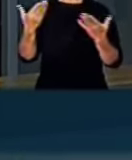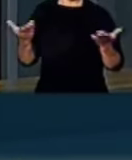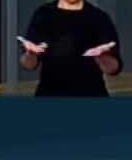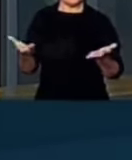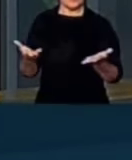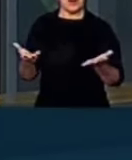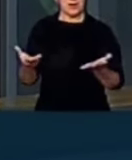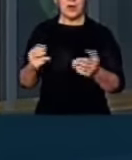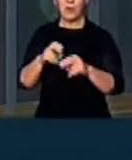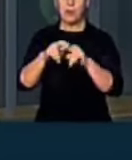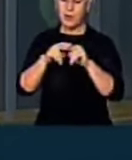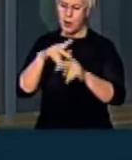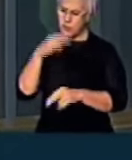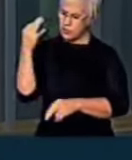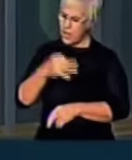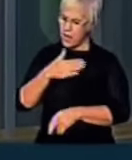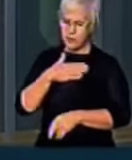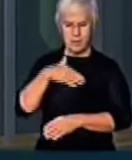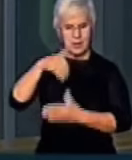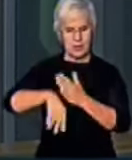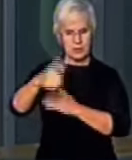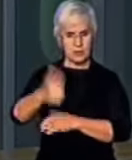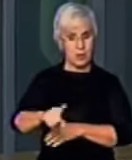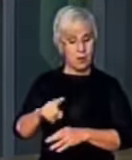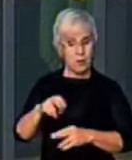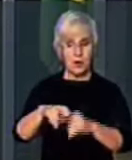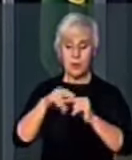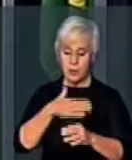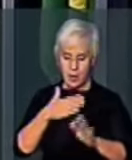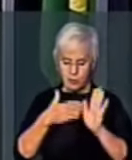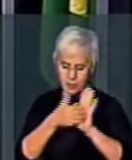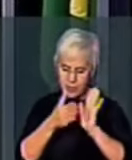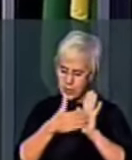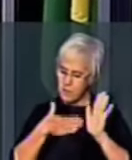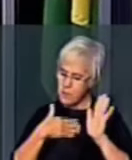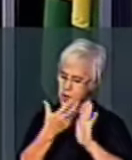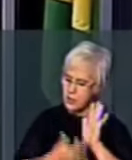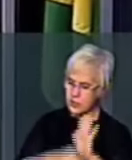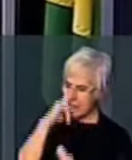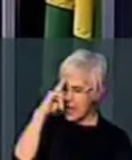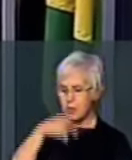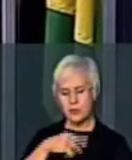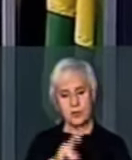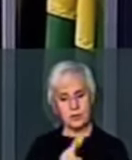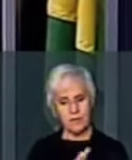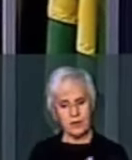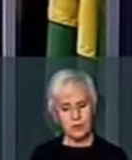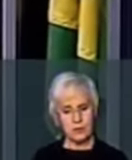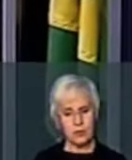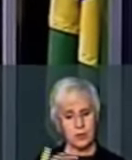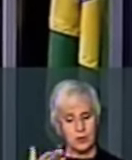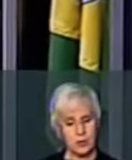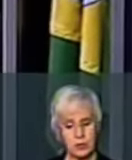porque está dando certo a minha reeleição. É porque as minhas propostas, as minhas ideias, o que eu defendo é aquilo que cada